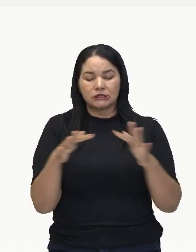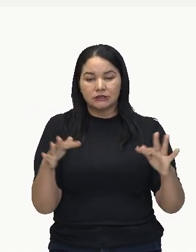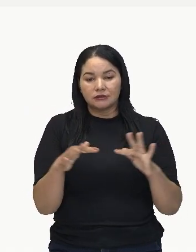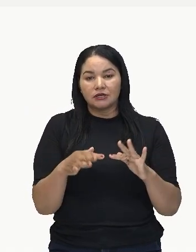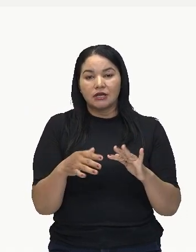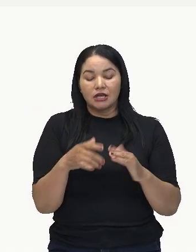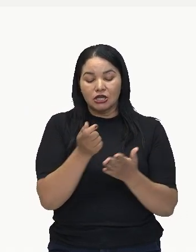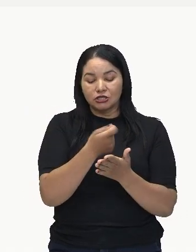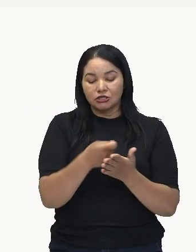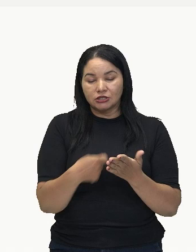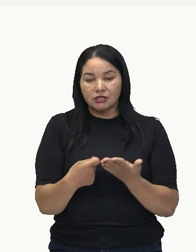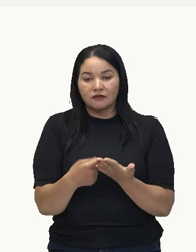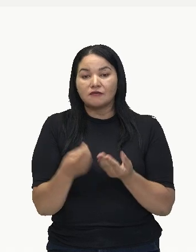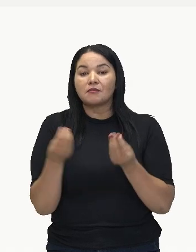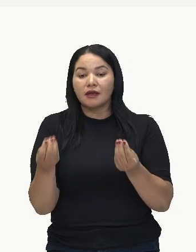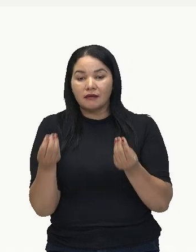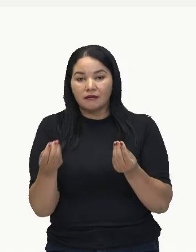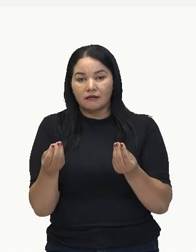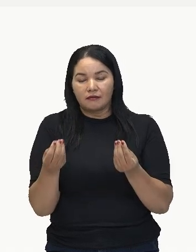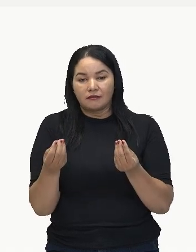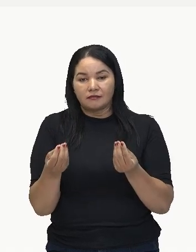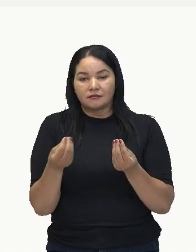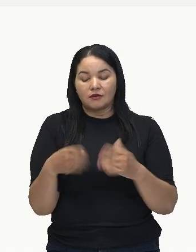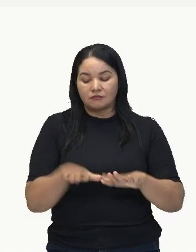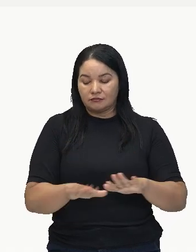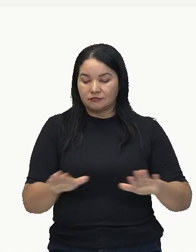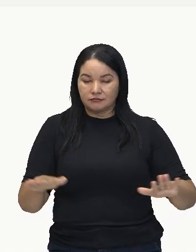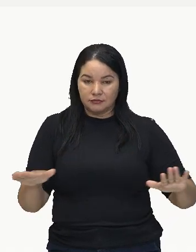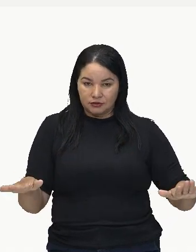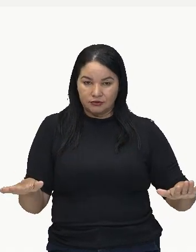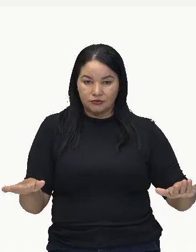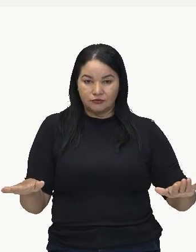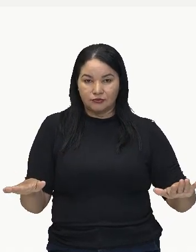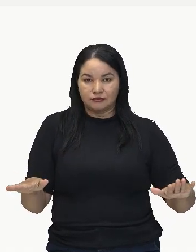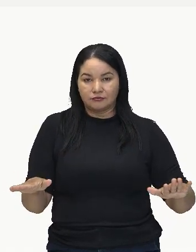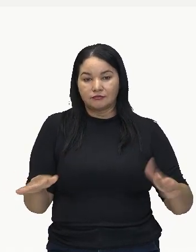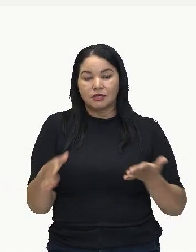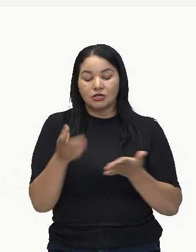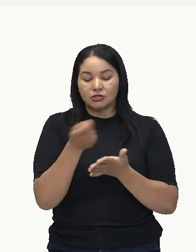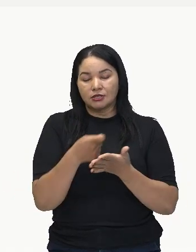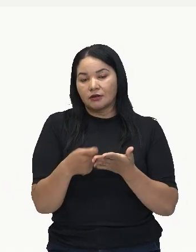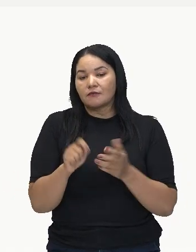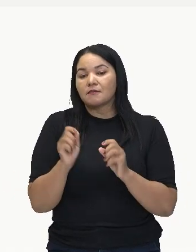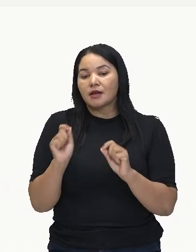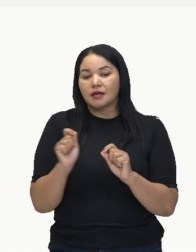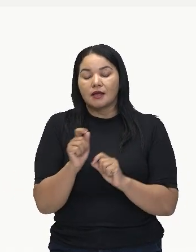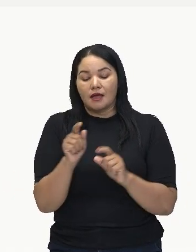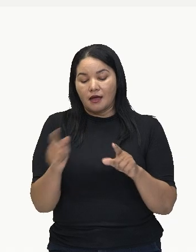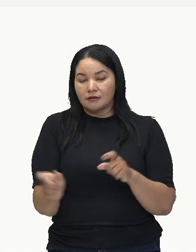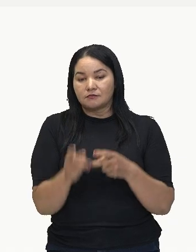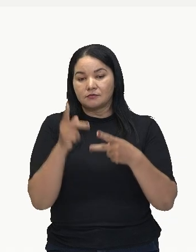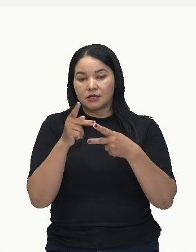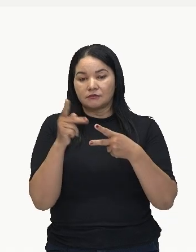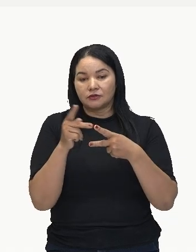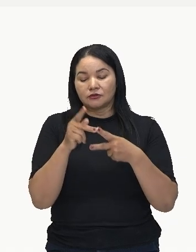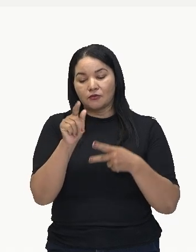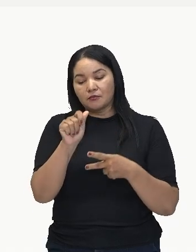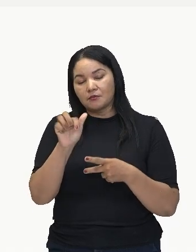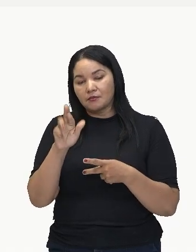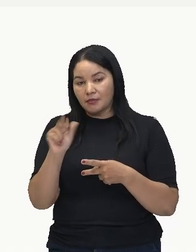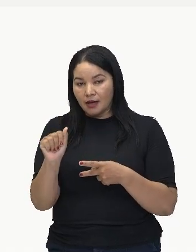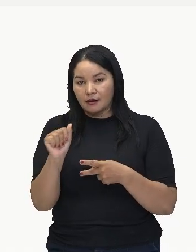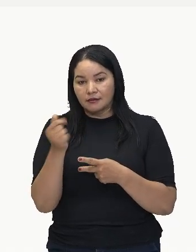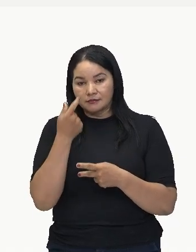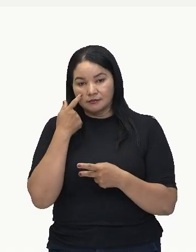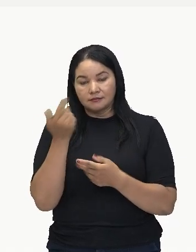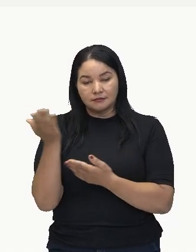ninhos. Tu escreves para quem? Para ninhos. Então, nós temos aí a ajuda de uma